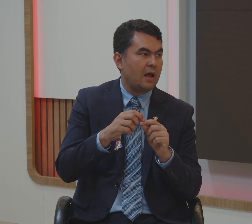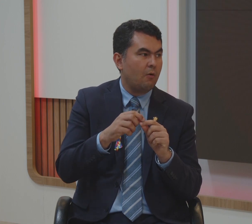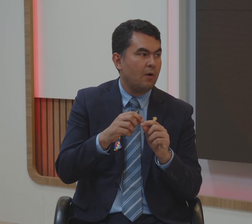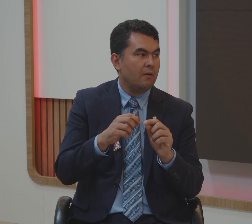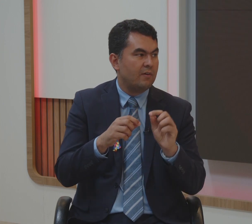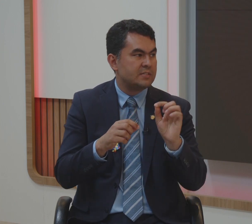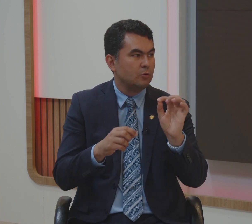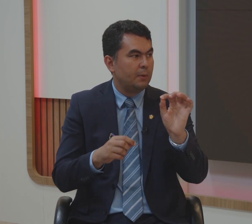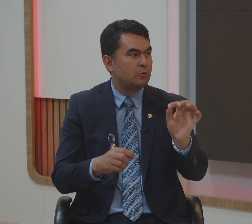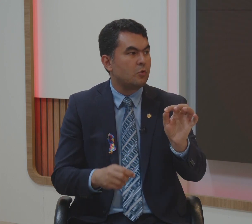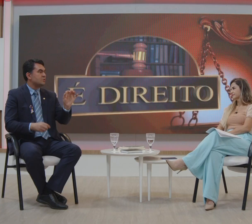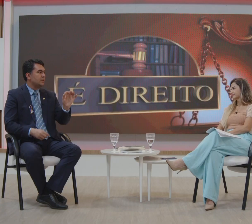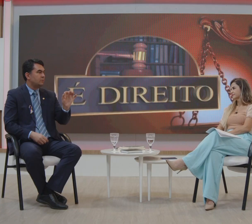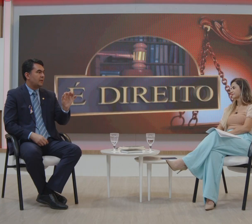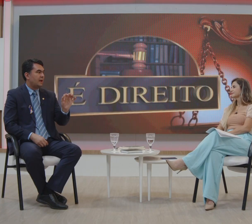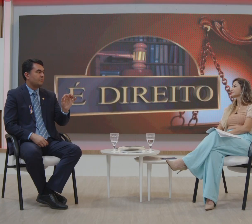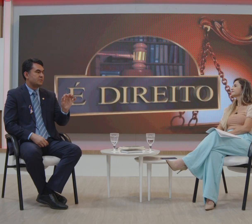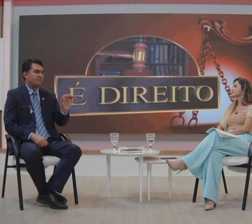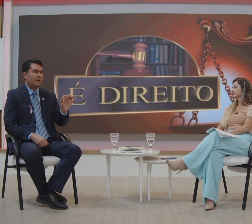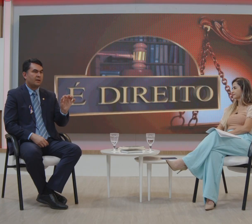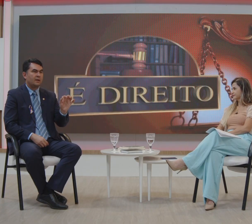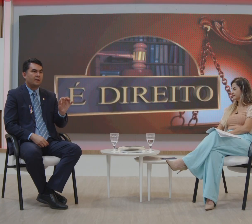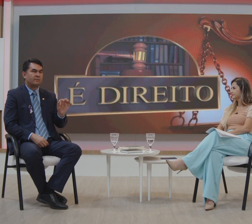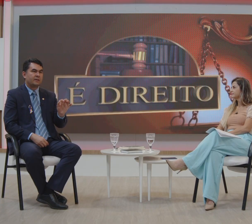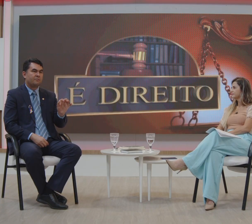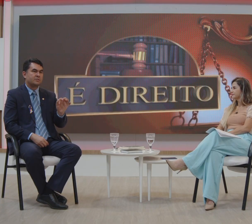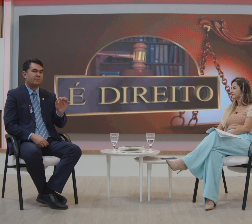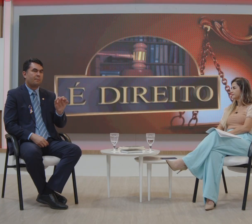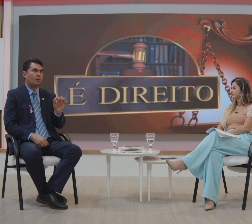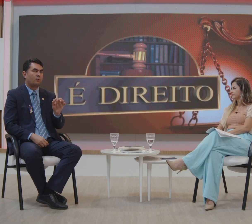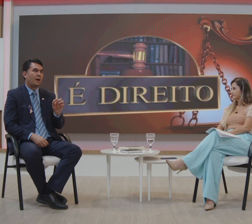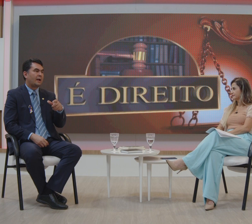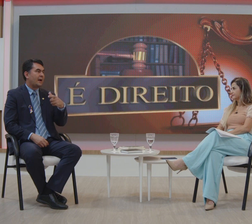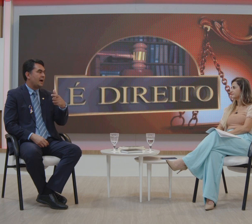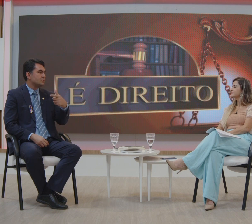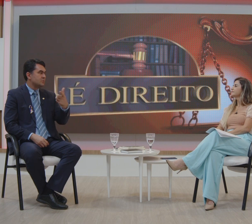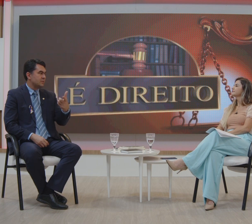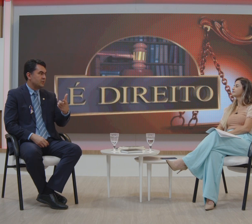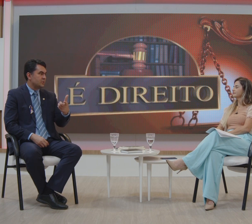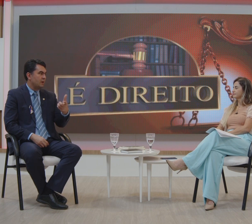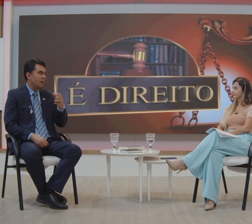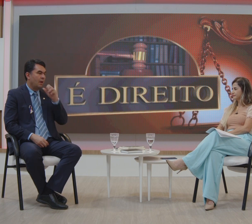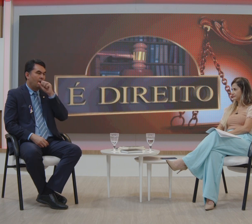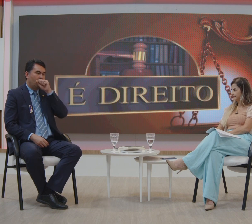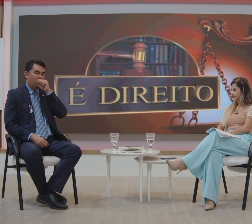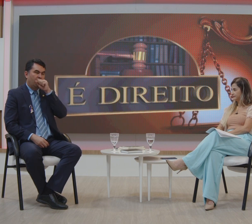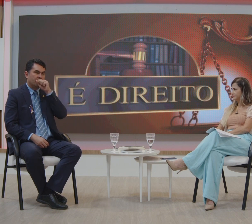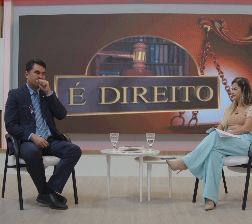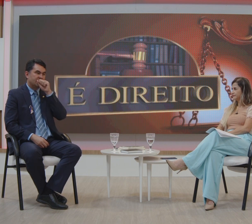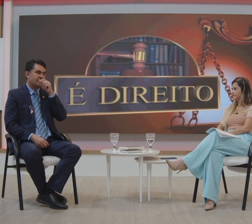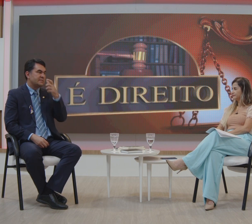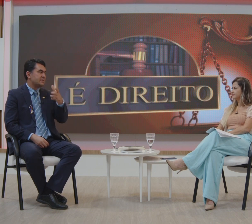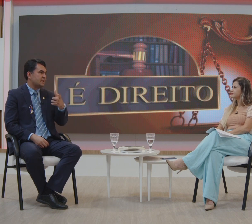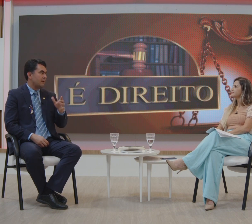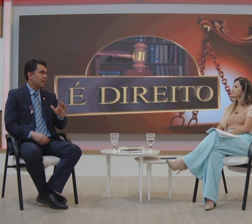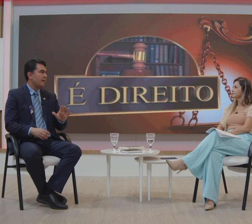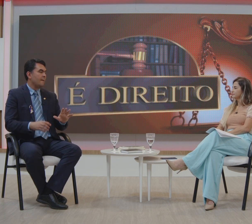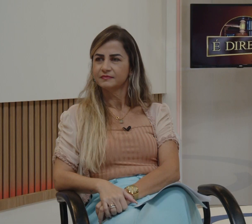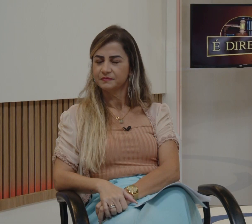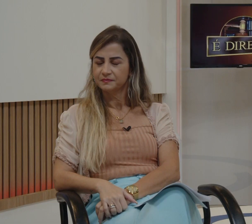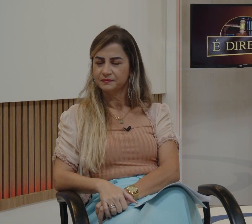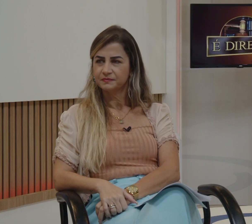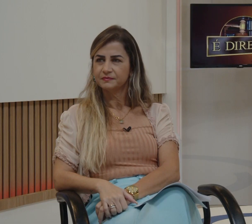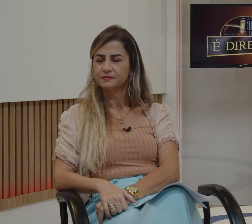sua regional, vai ser o número do conselho tutelar que você vai procurar, caso seja necessário,